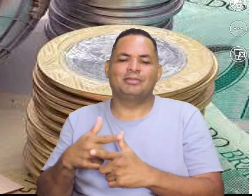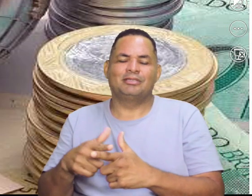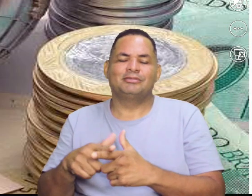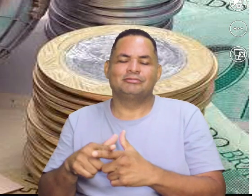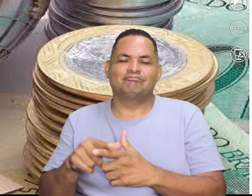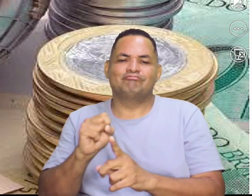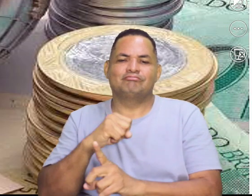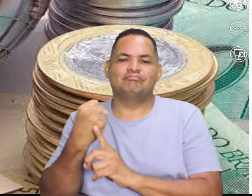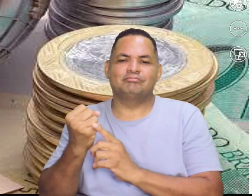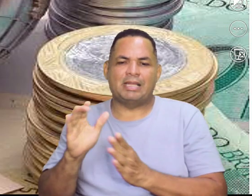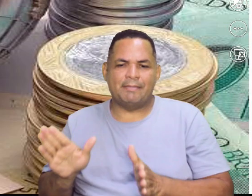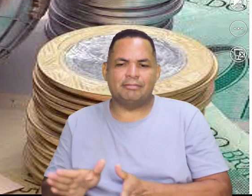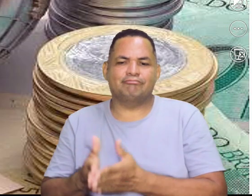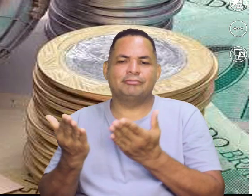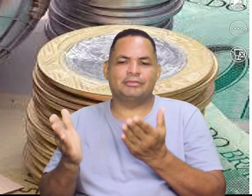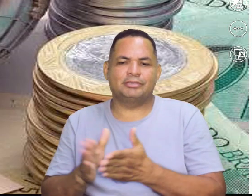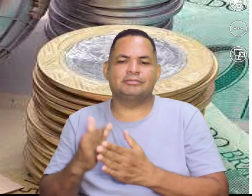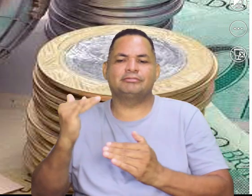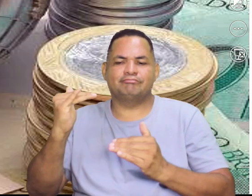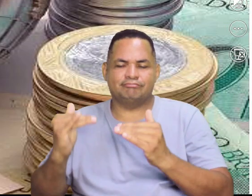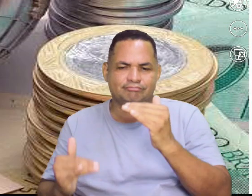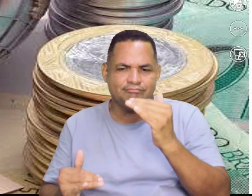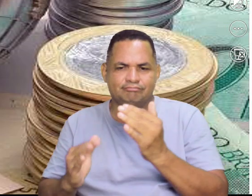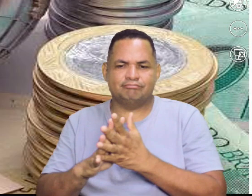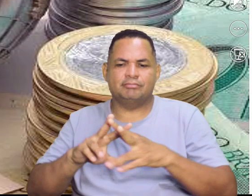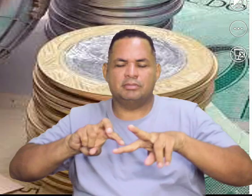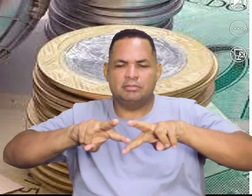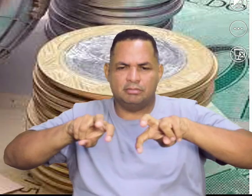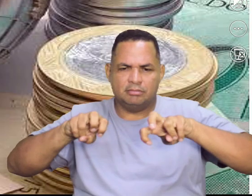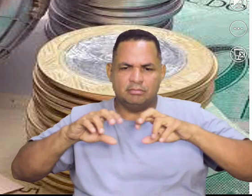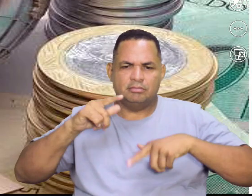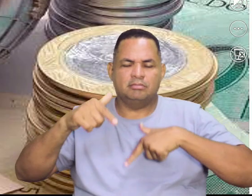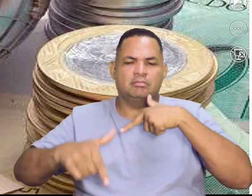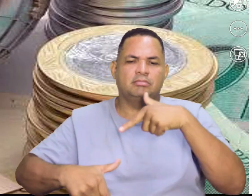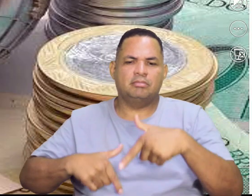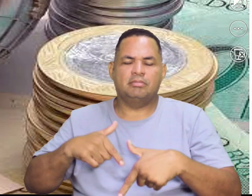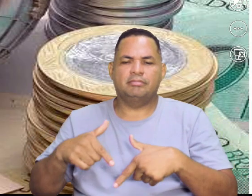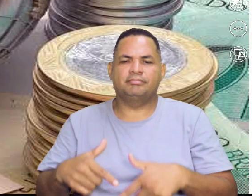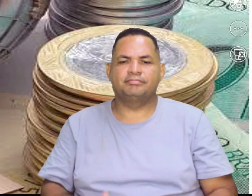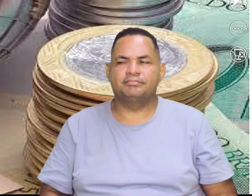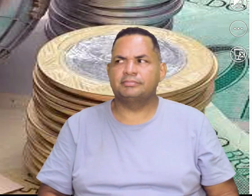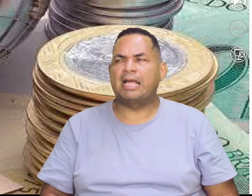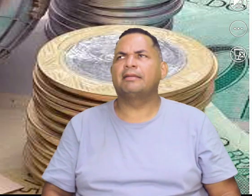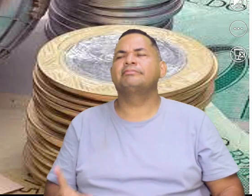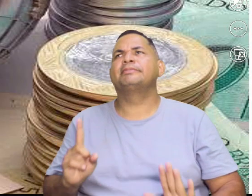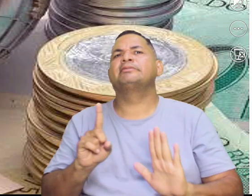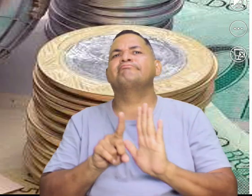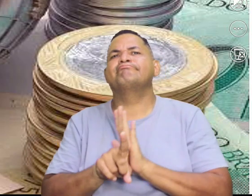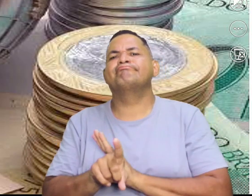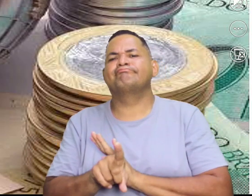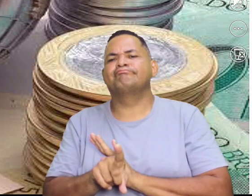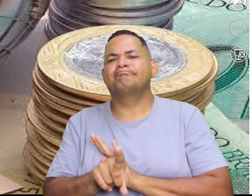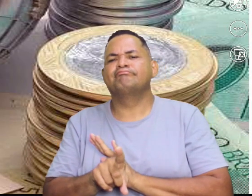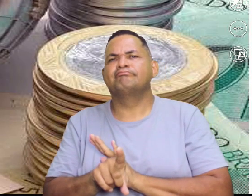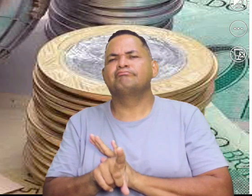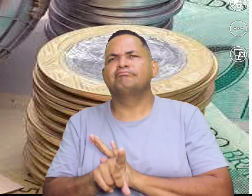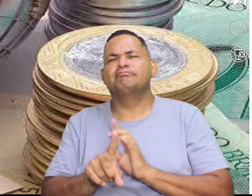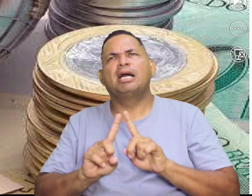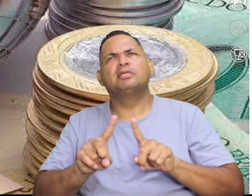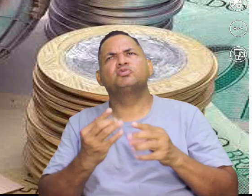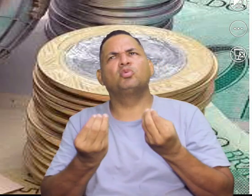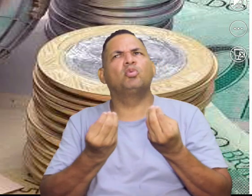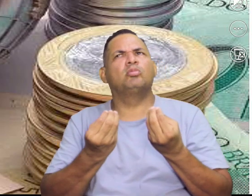sociais como pobreza, desigualdade, exploração do trabalho. E aí fica a pergunta, isto é progresso?